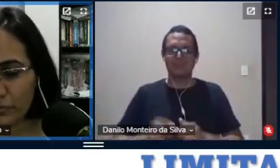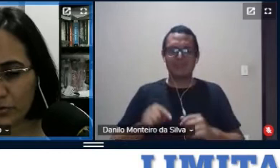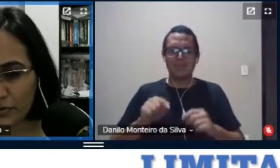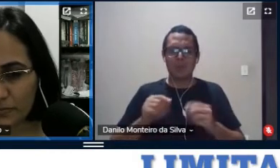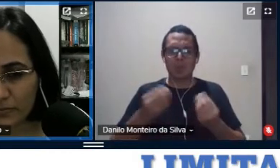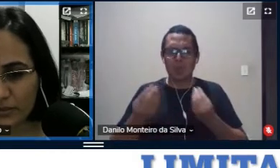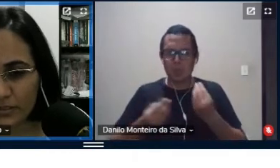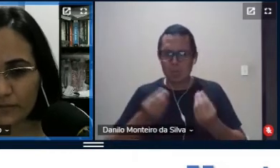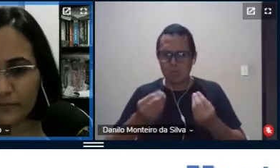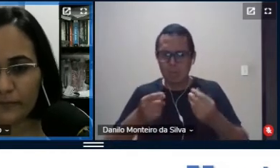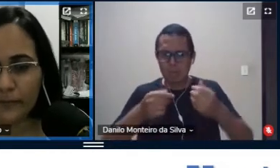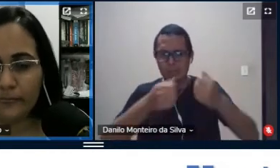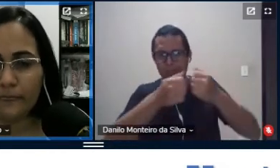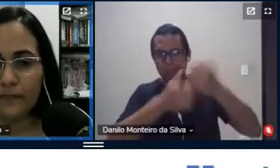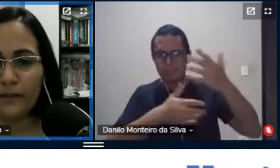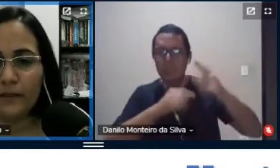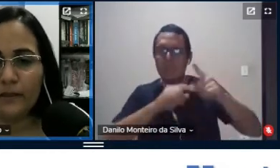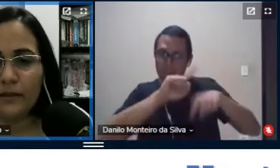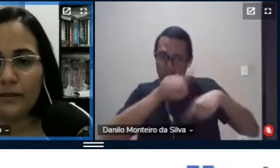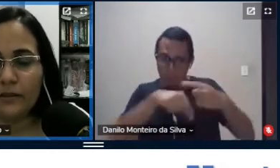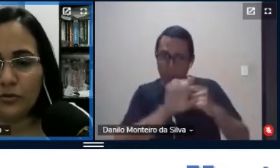lerem depois, tá?